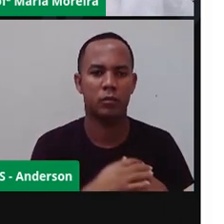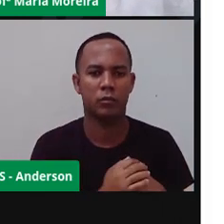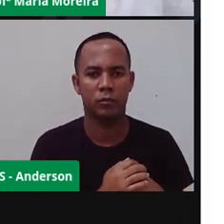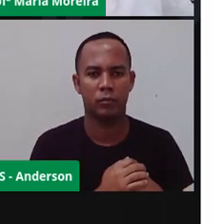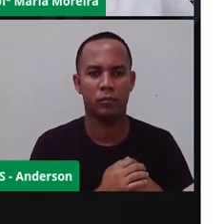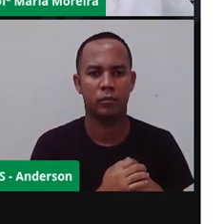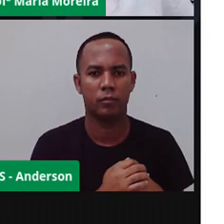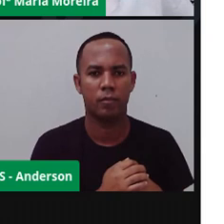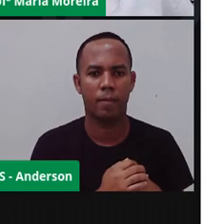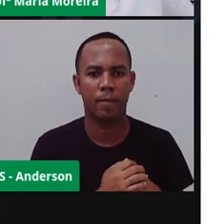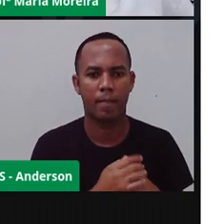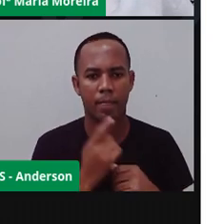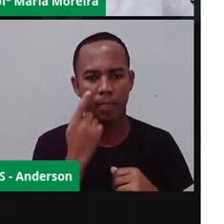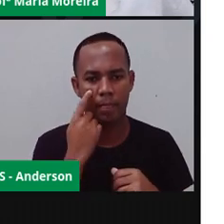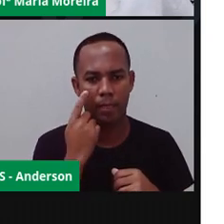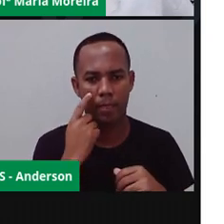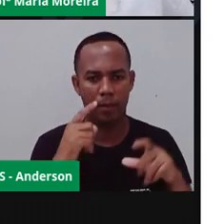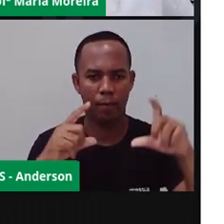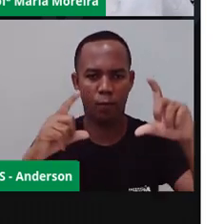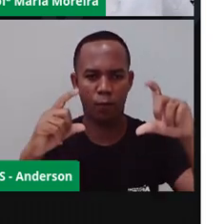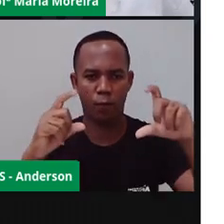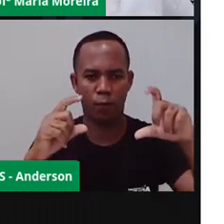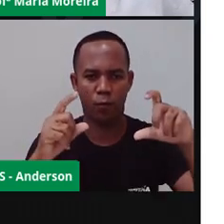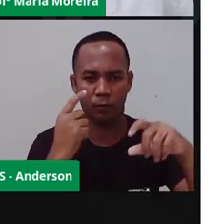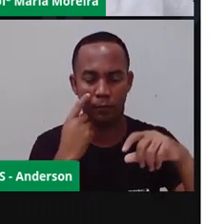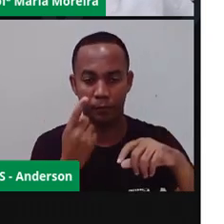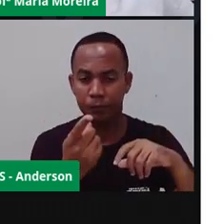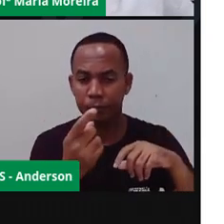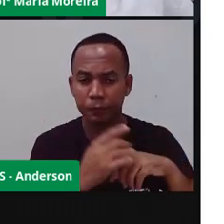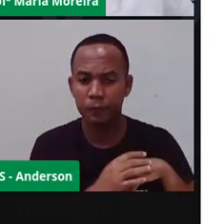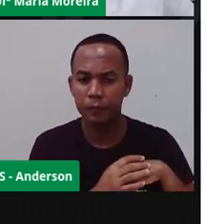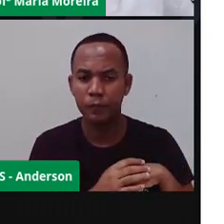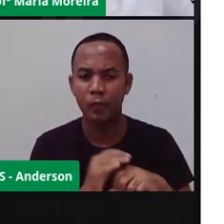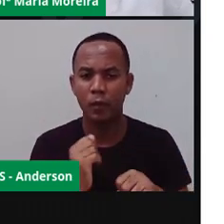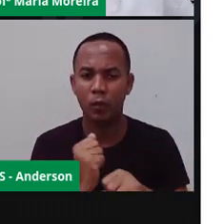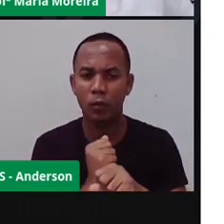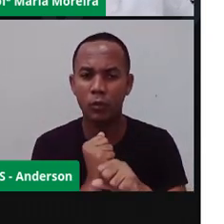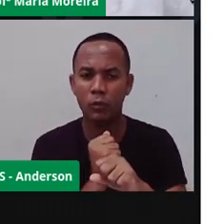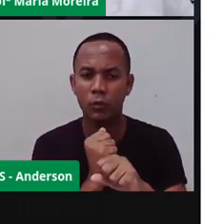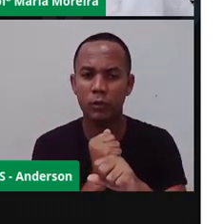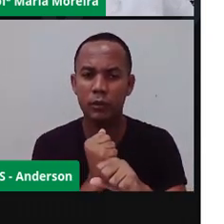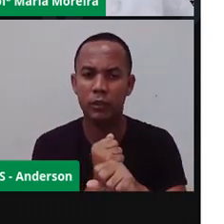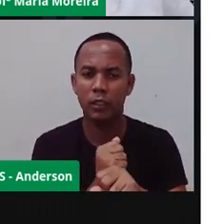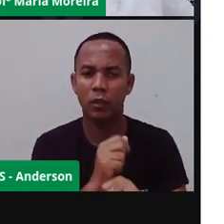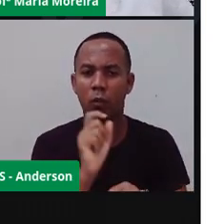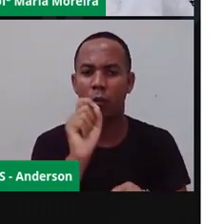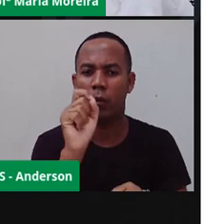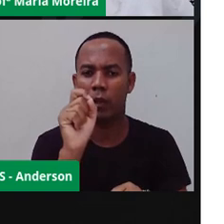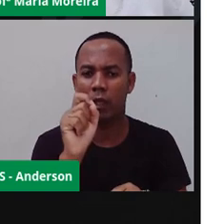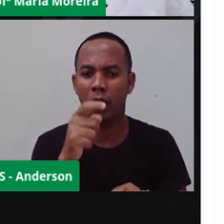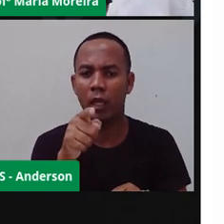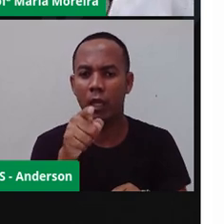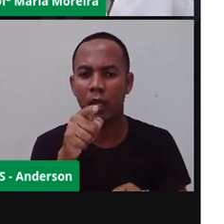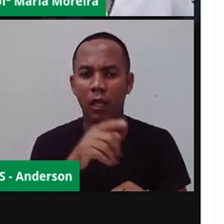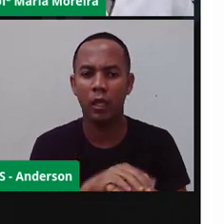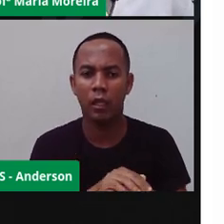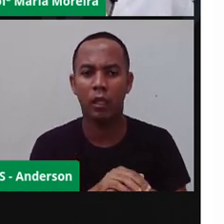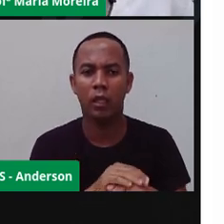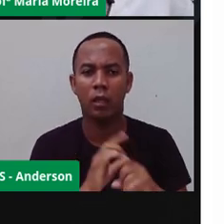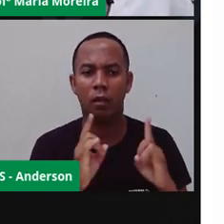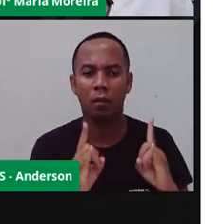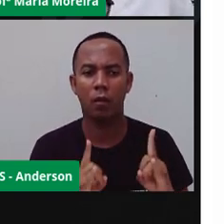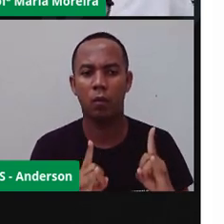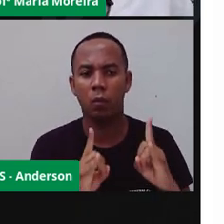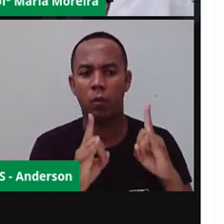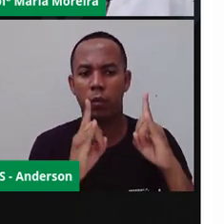Bom, nossa última charge aqui, né? Aí tem assim: é a construção civil. O que é construção civil? É a construção